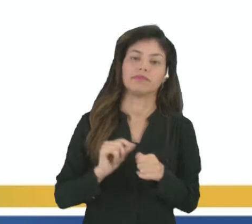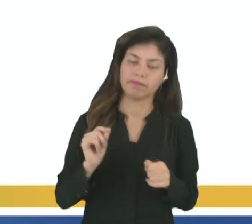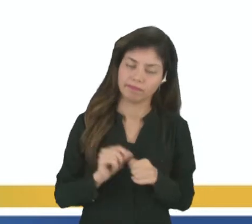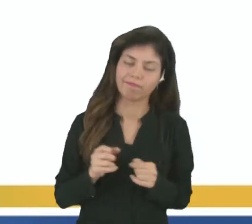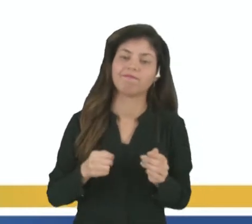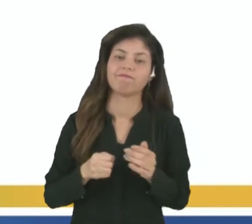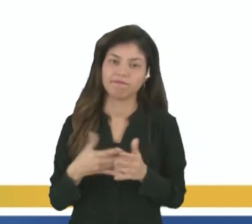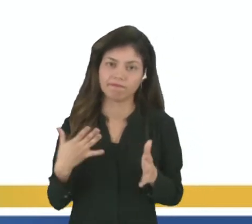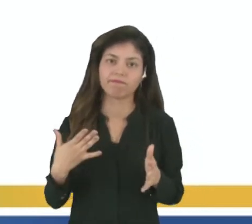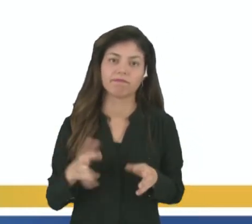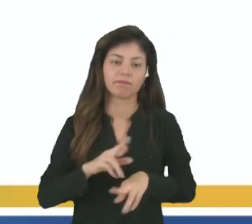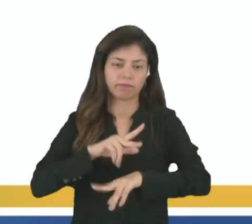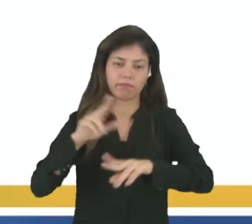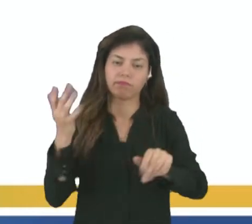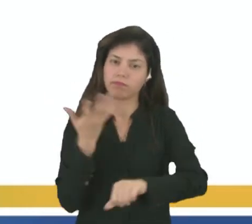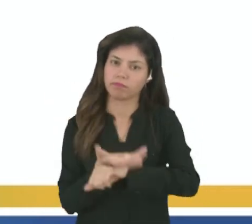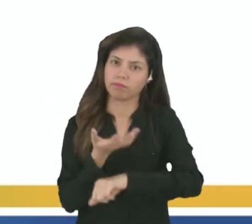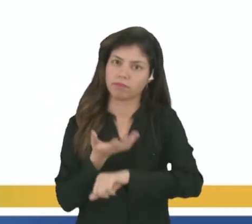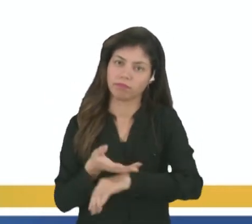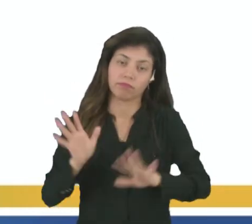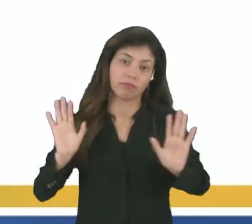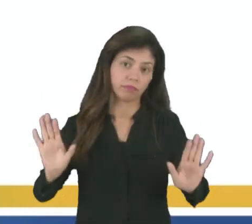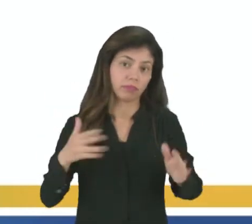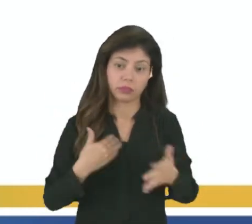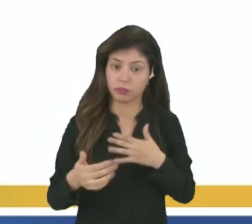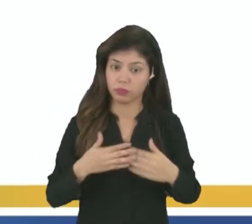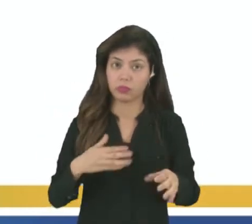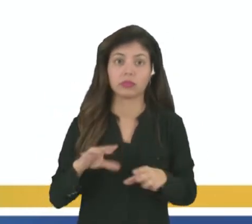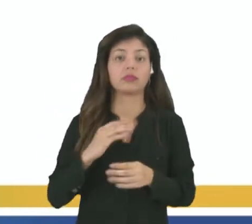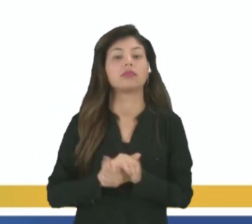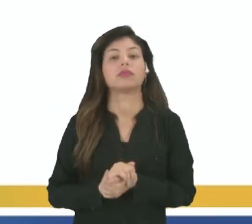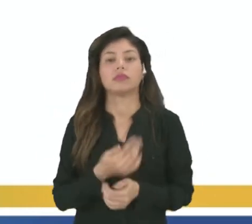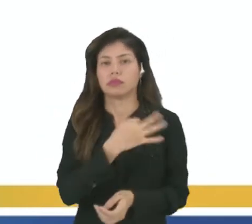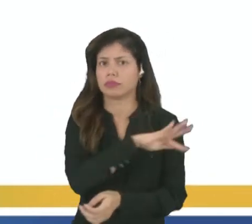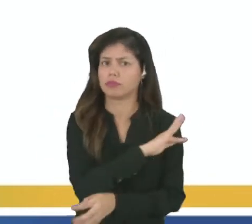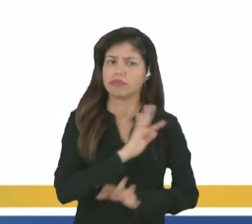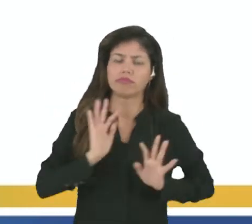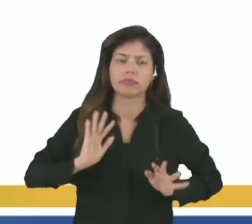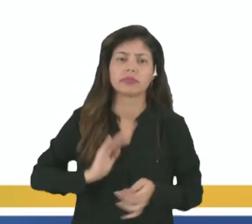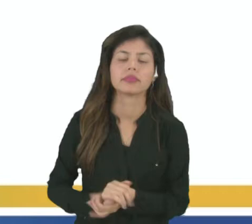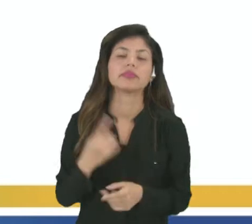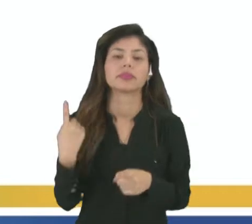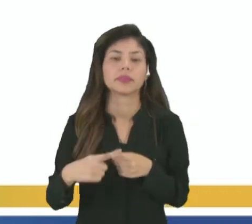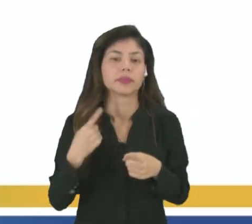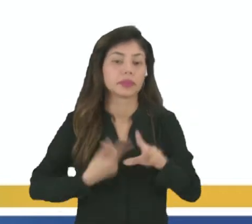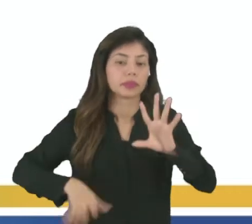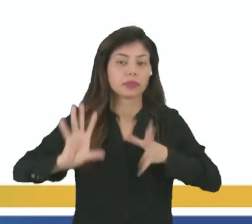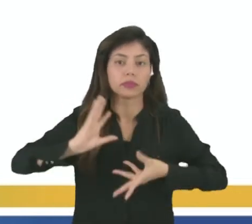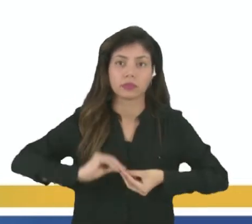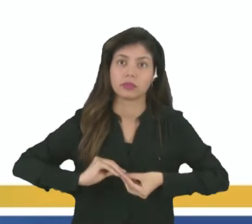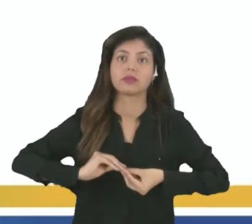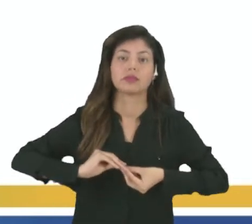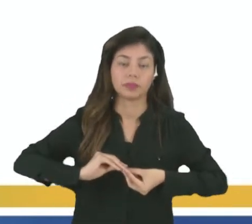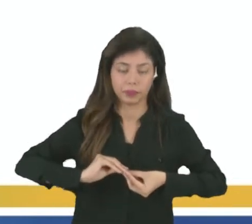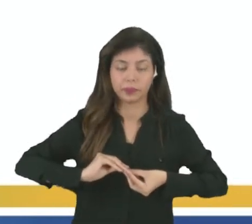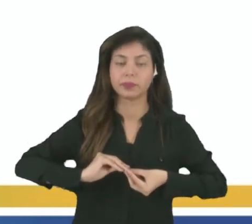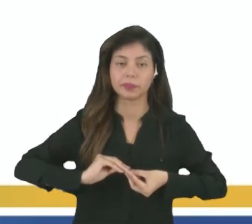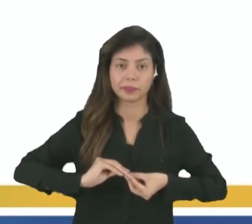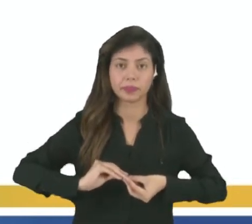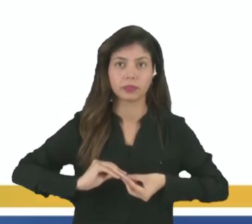gênero textual de várias disciplinas, independente do curso. Porque a resenha é um resumo redigido